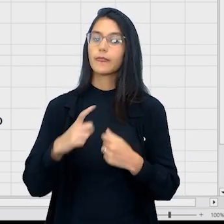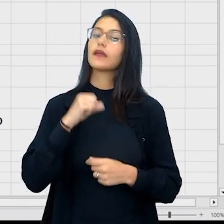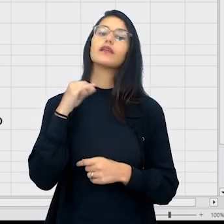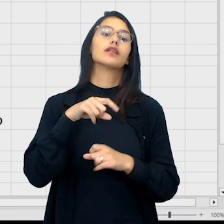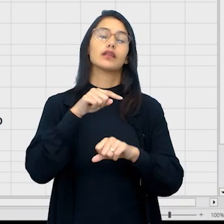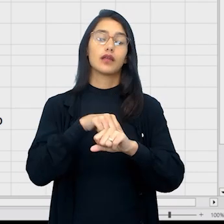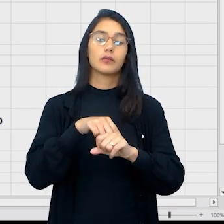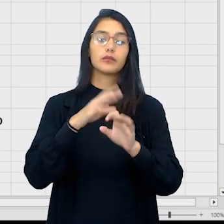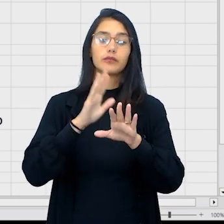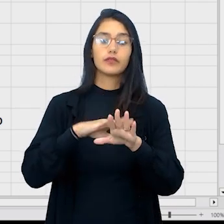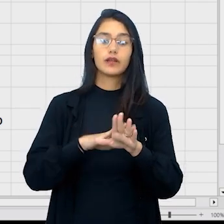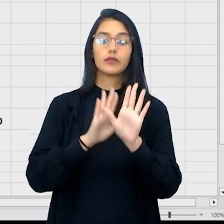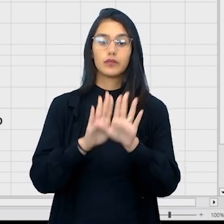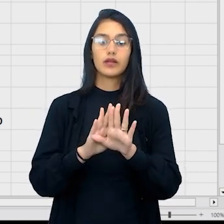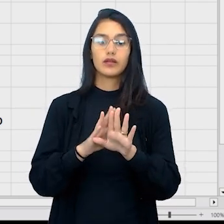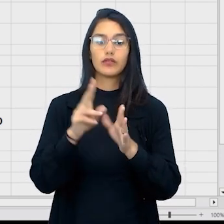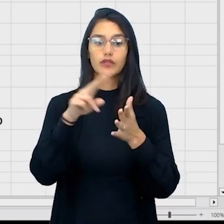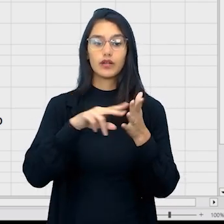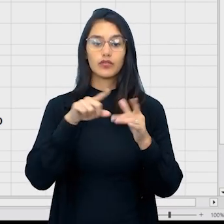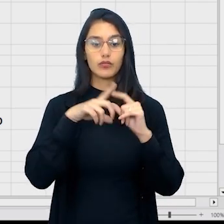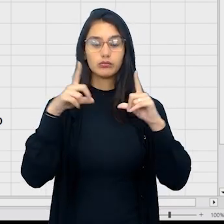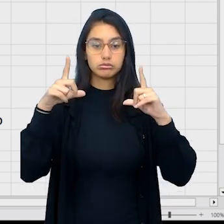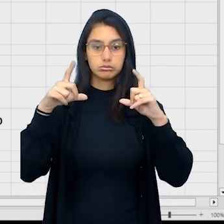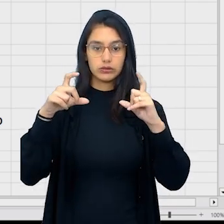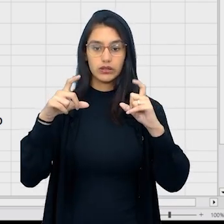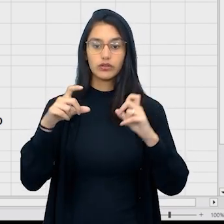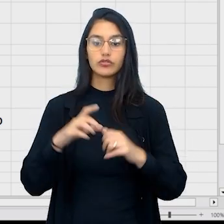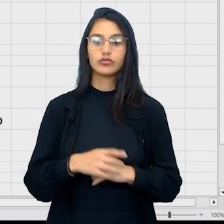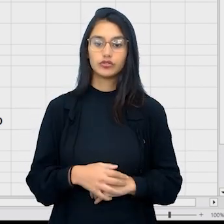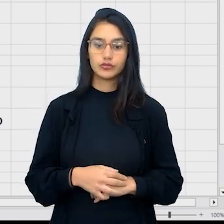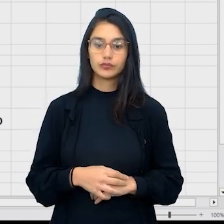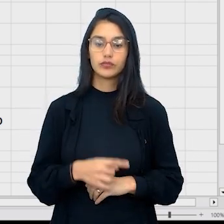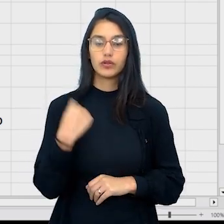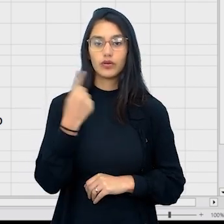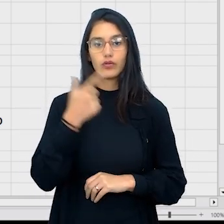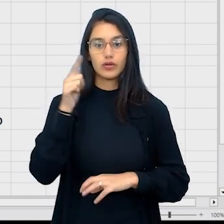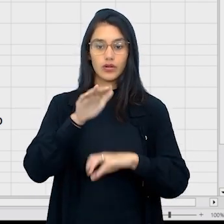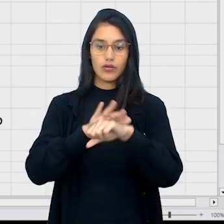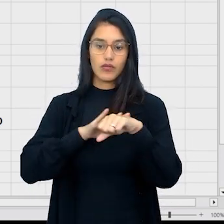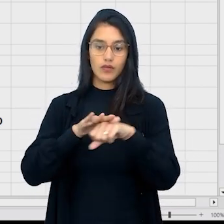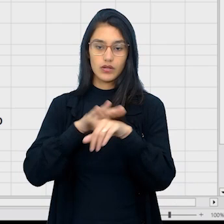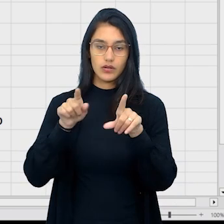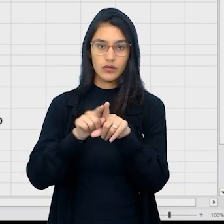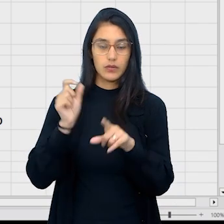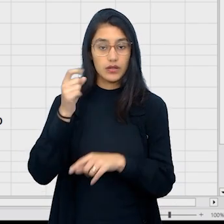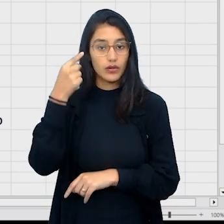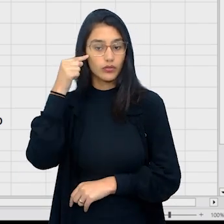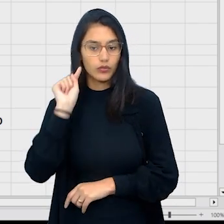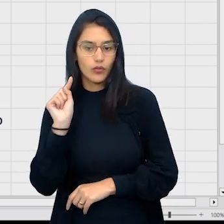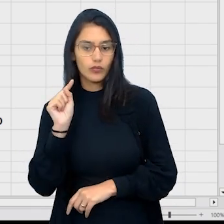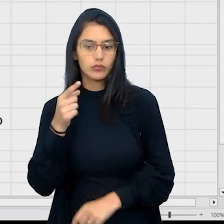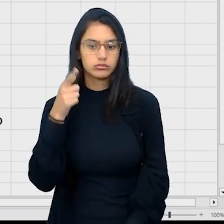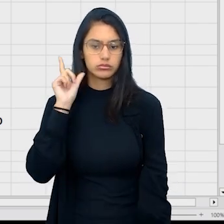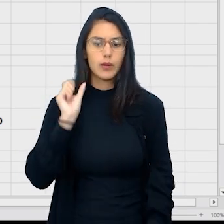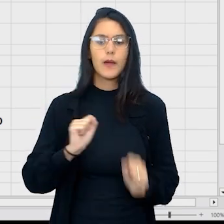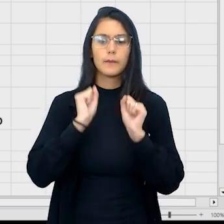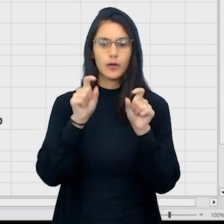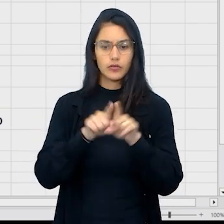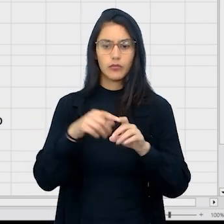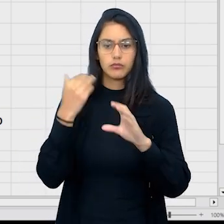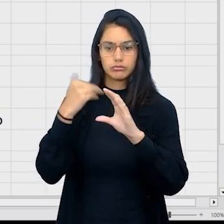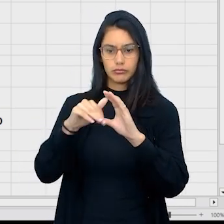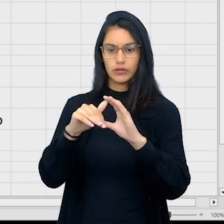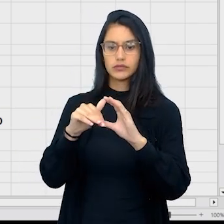dar tempo para fazer, mas vai dar tempo de vocês tirarem o print, enfim, né, da gente conversar. Se tiver dúvida sobre o anterior, também pode me